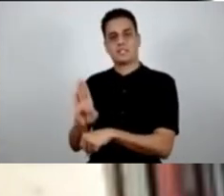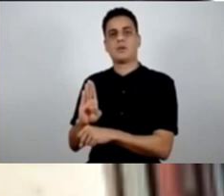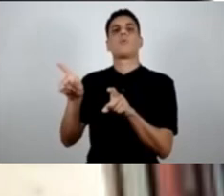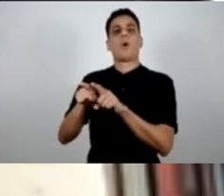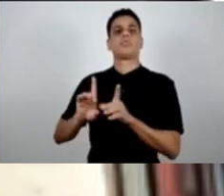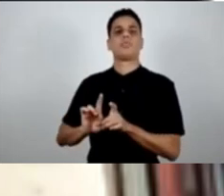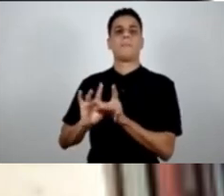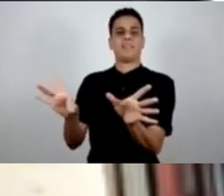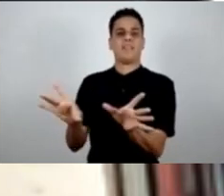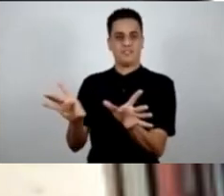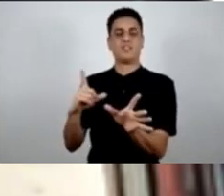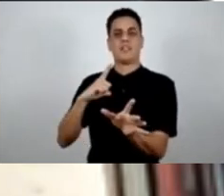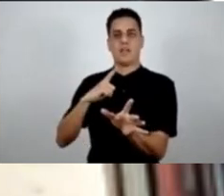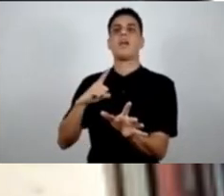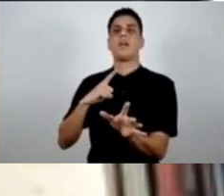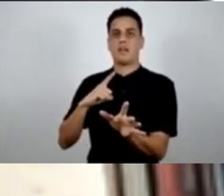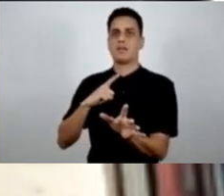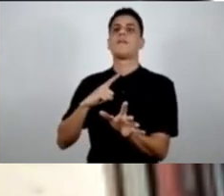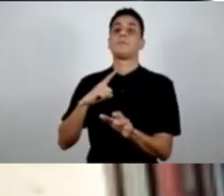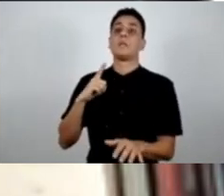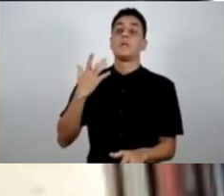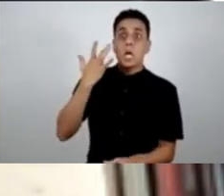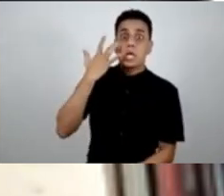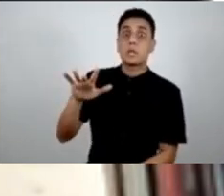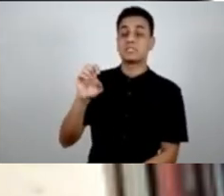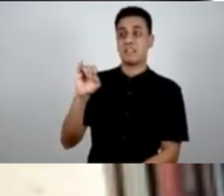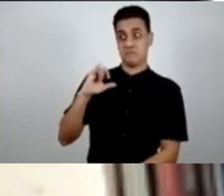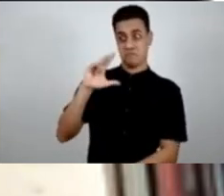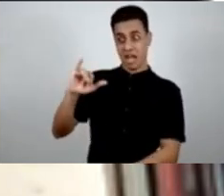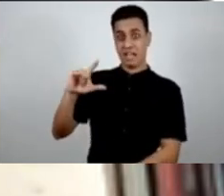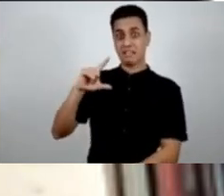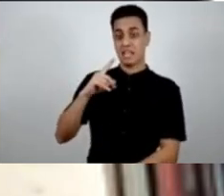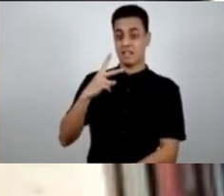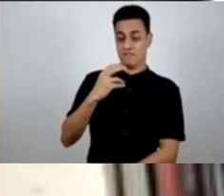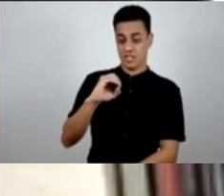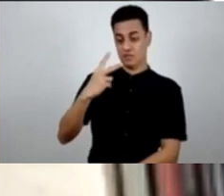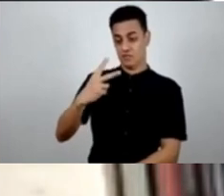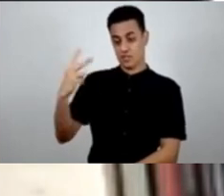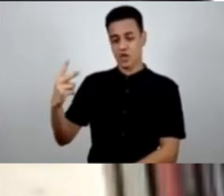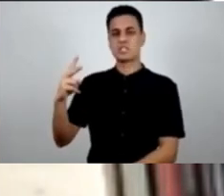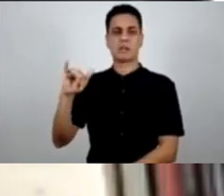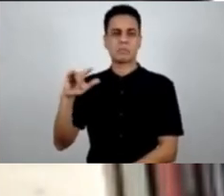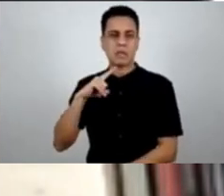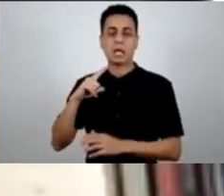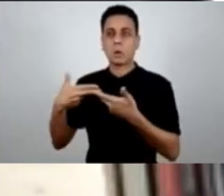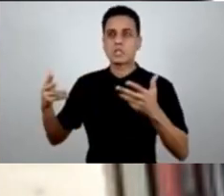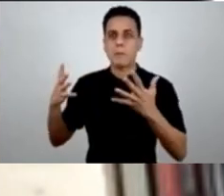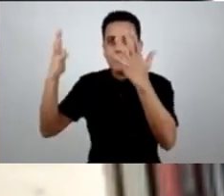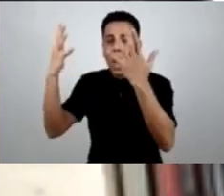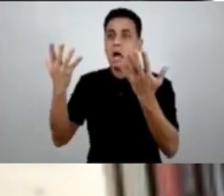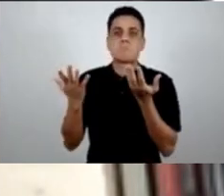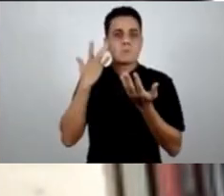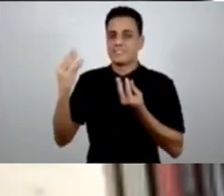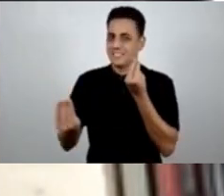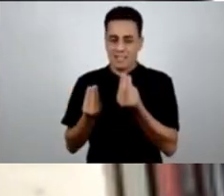Brasil independente, e não sei se teremos muito a comemorar em 2022, tanto pela enorme recessão econômica,